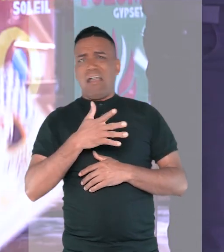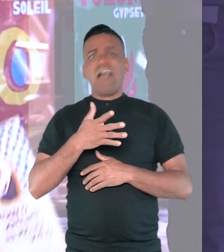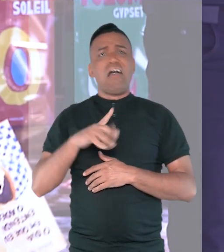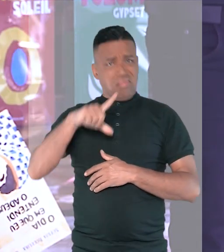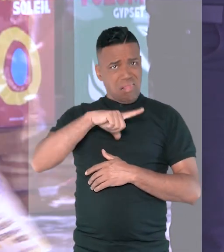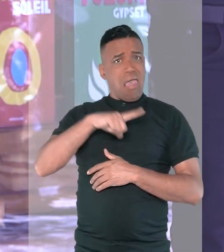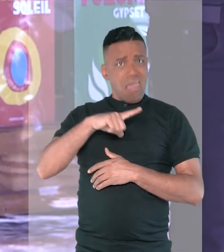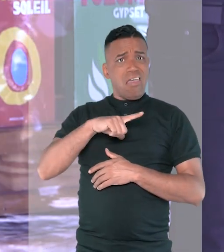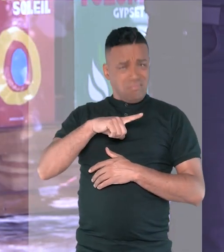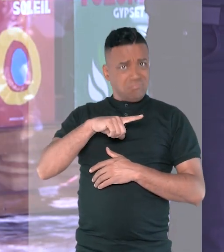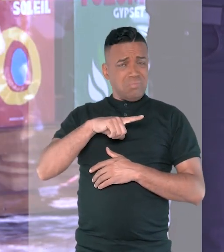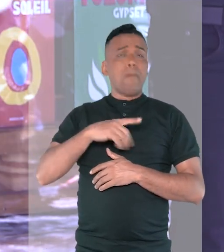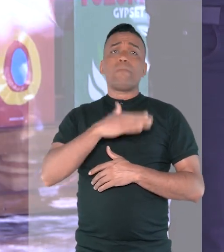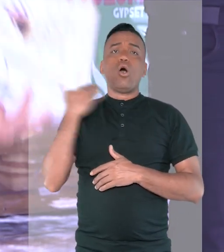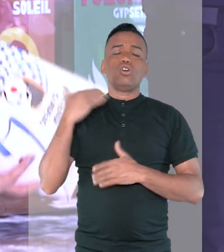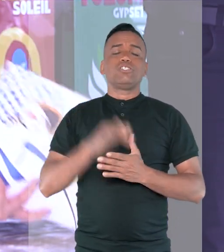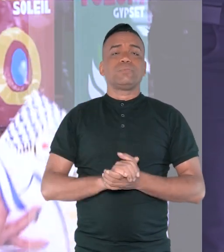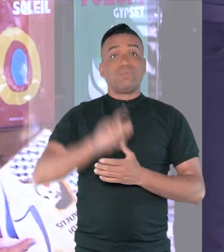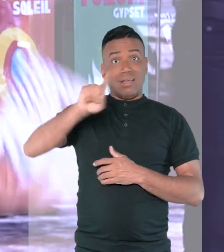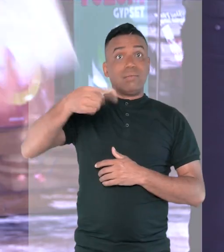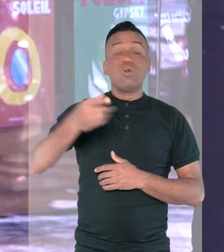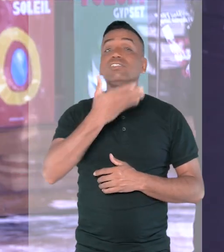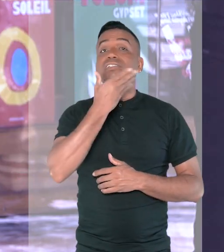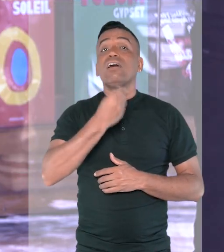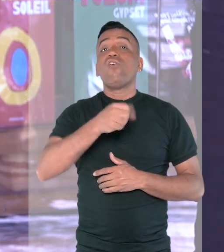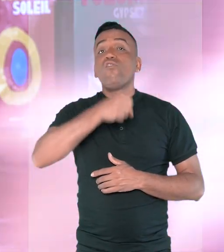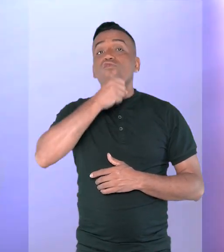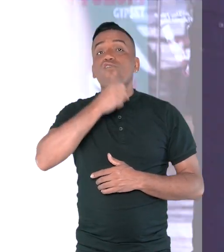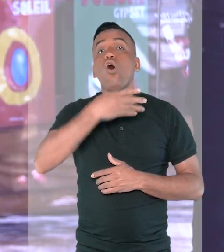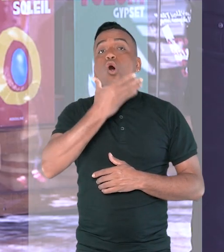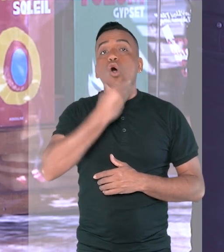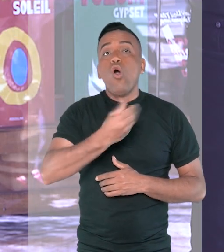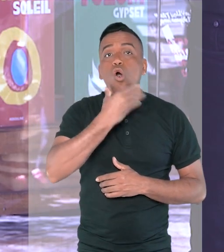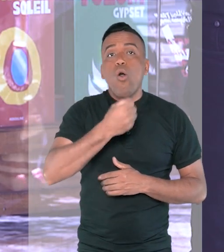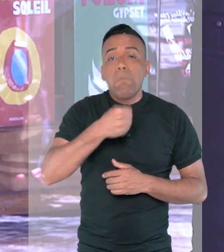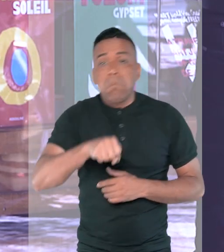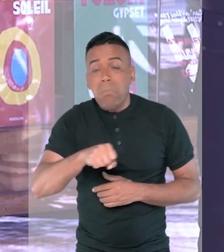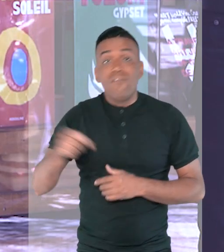presença da morte. Depois que seu avô vem morar com ele